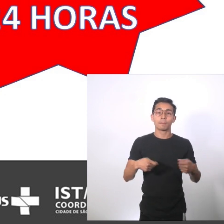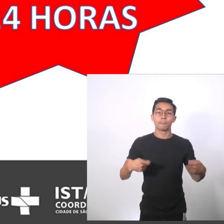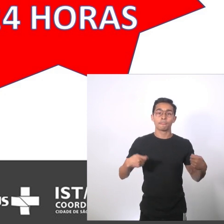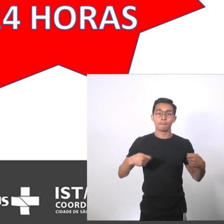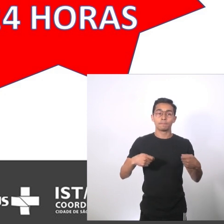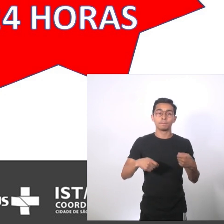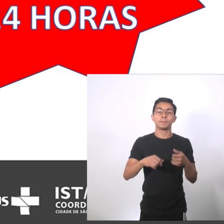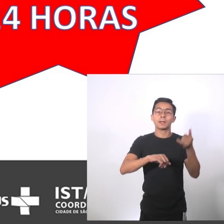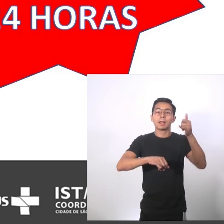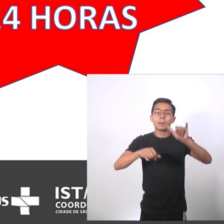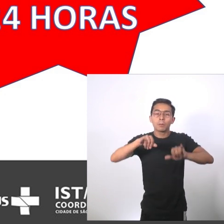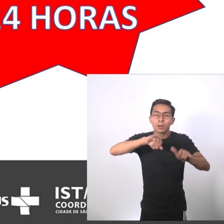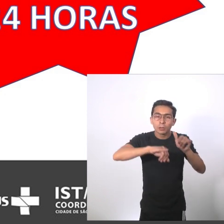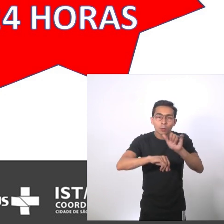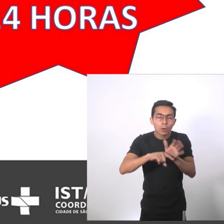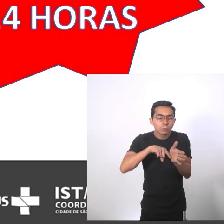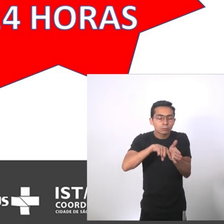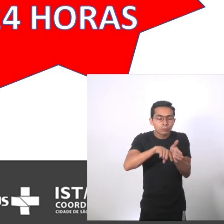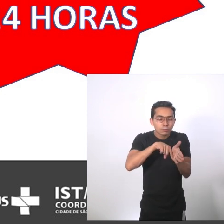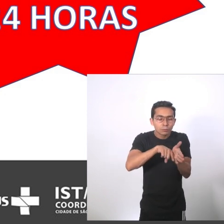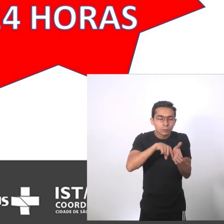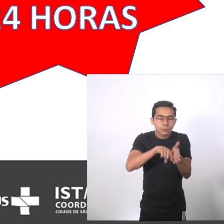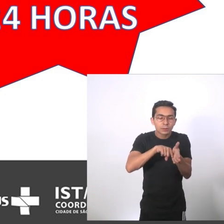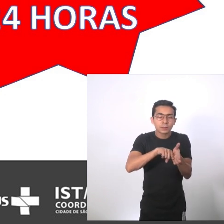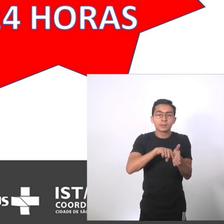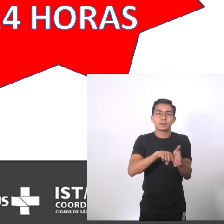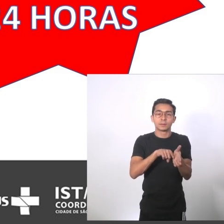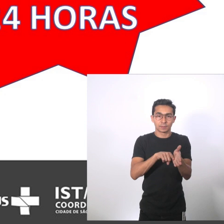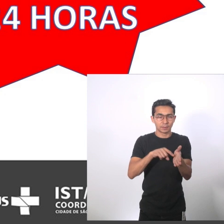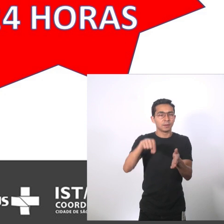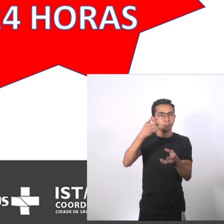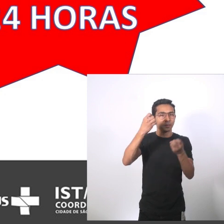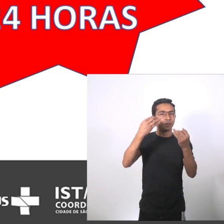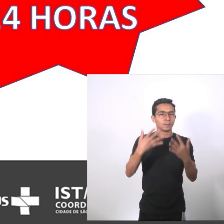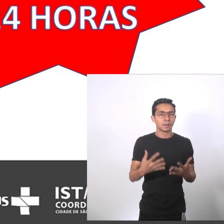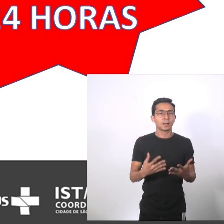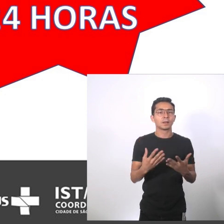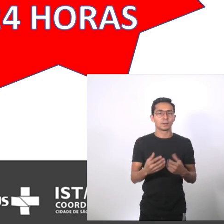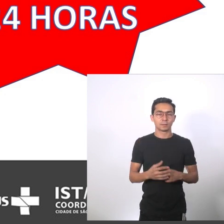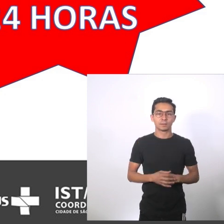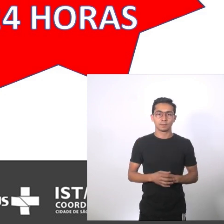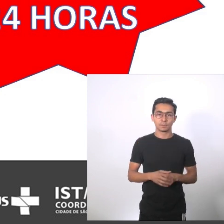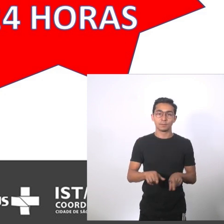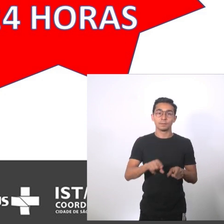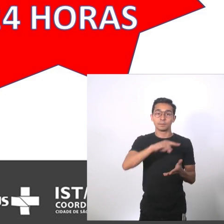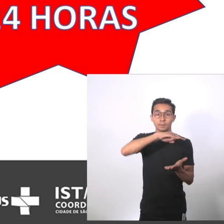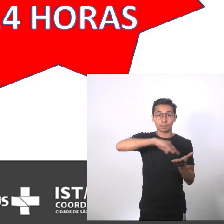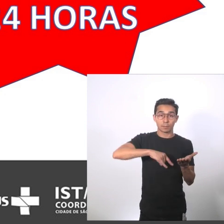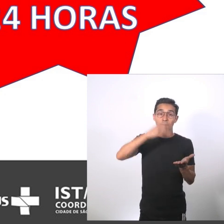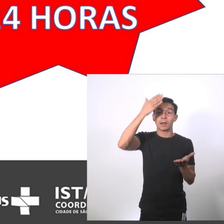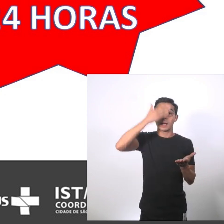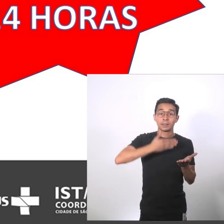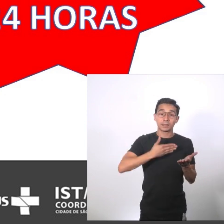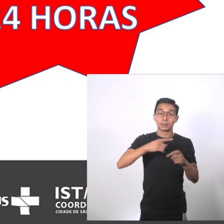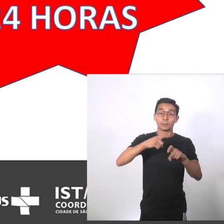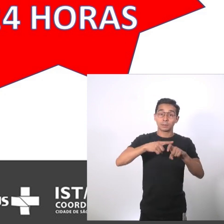falar mais para frente como é feita essa coleta laboratorial. Você vai emitir um atestado médico de 7